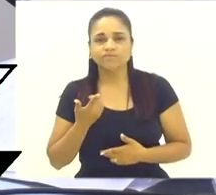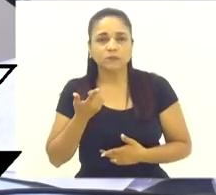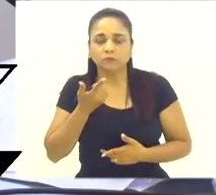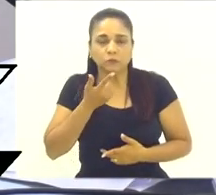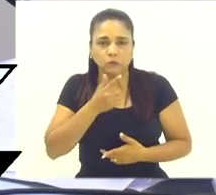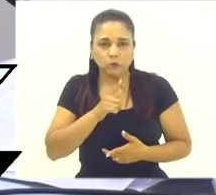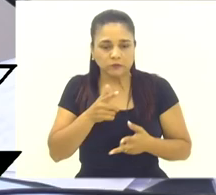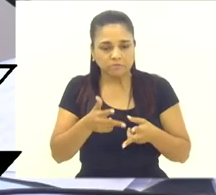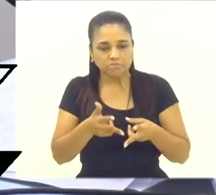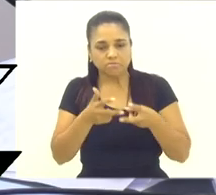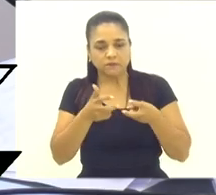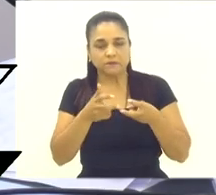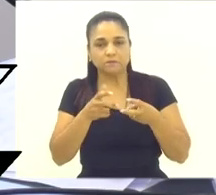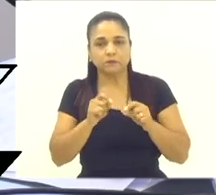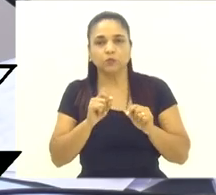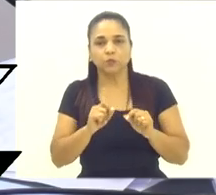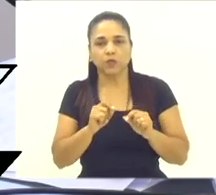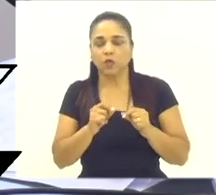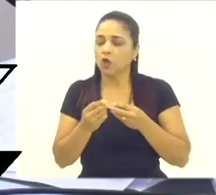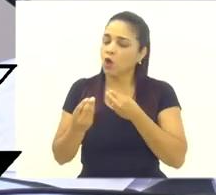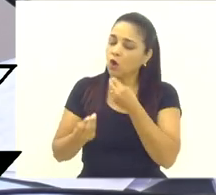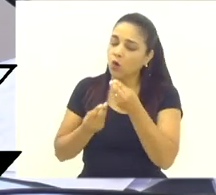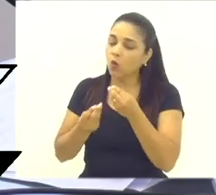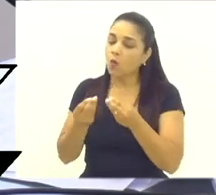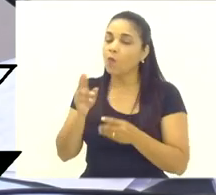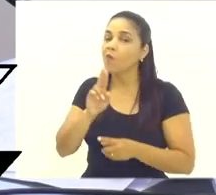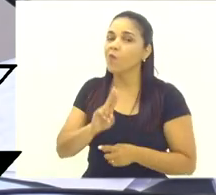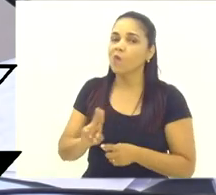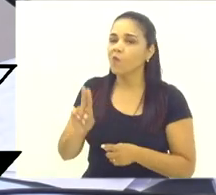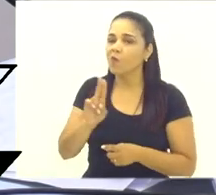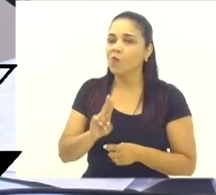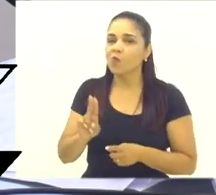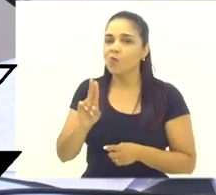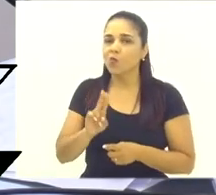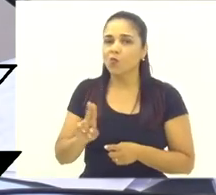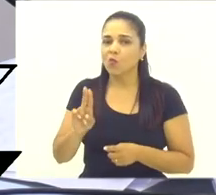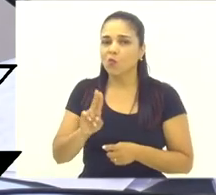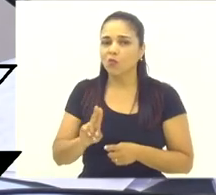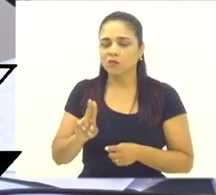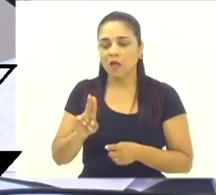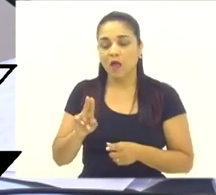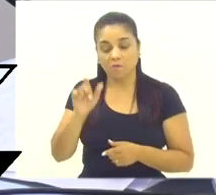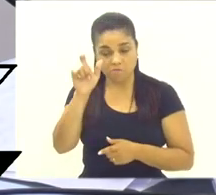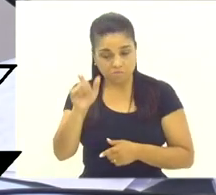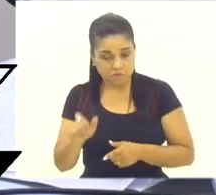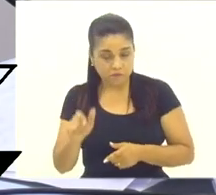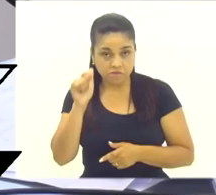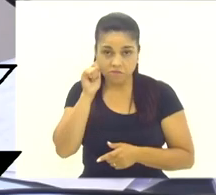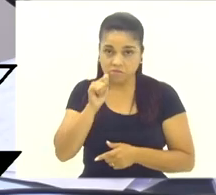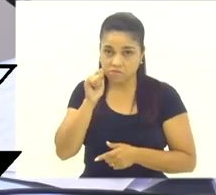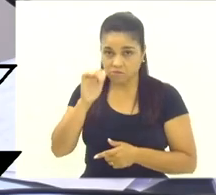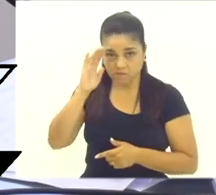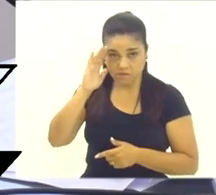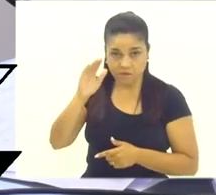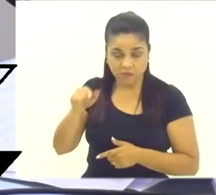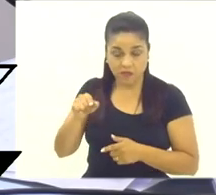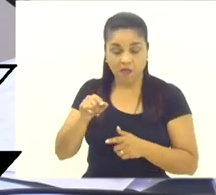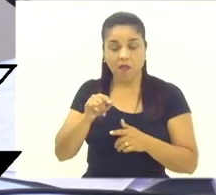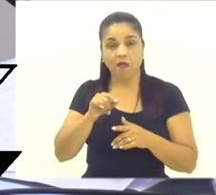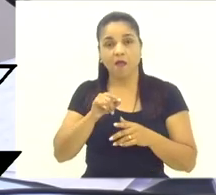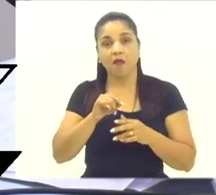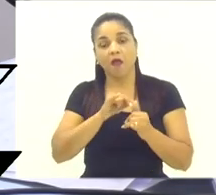aqui como você utilizar a mulher especificamente com você utilizar a